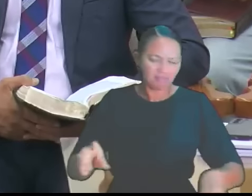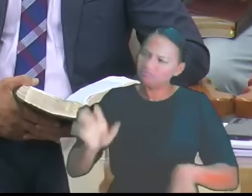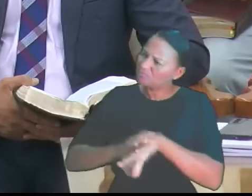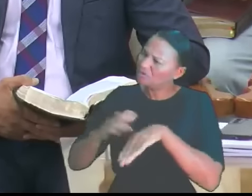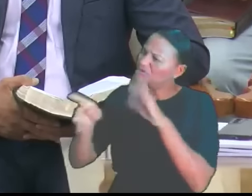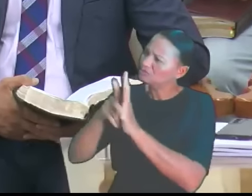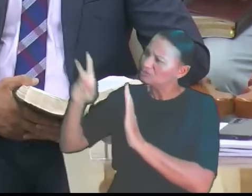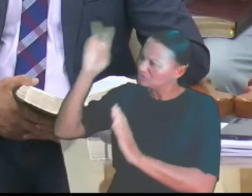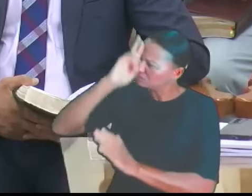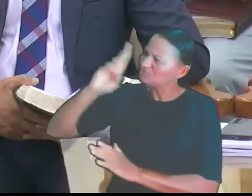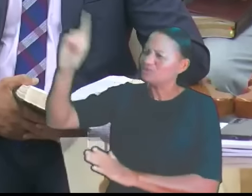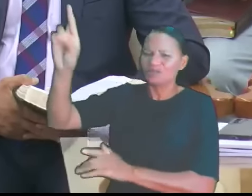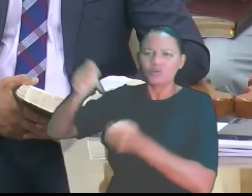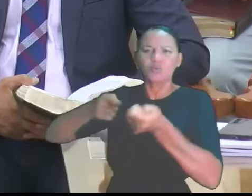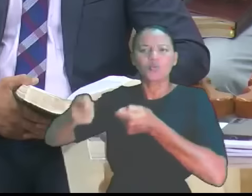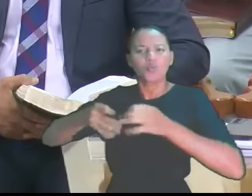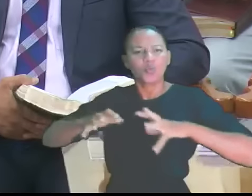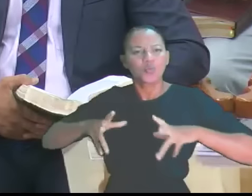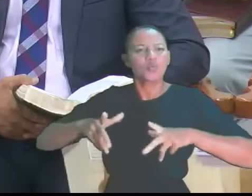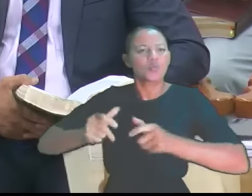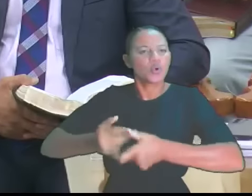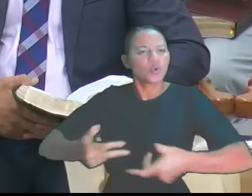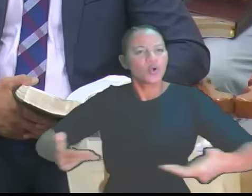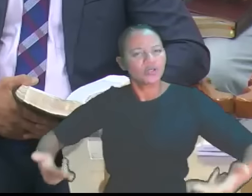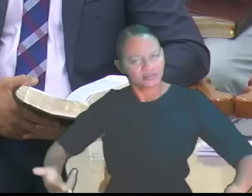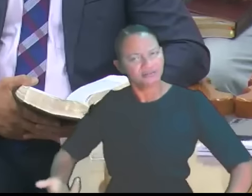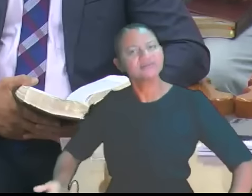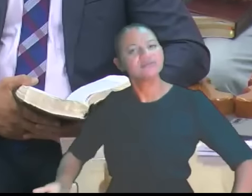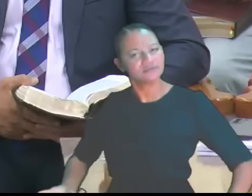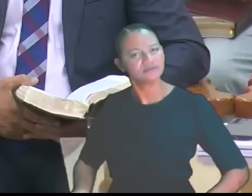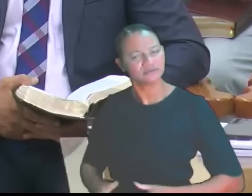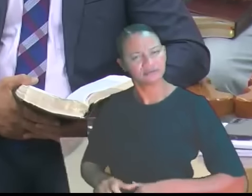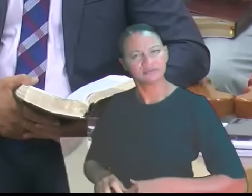Senhor, ele está no controle de todas as coisas.